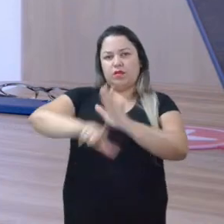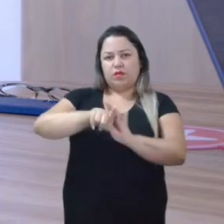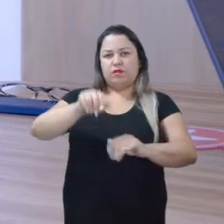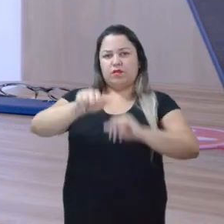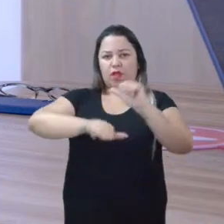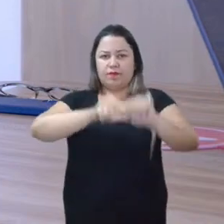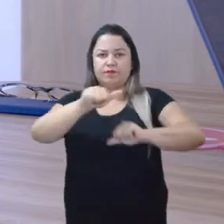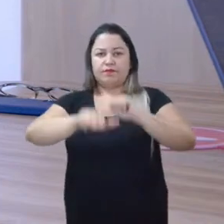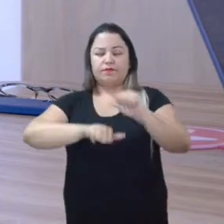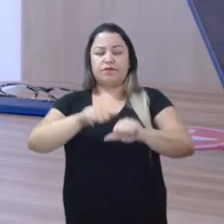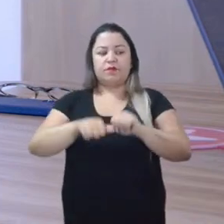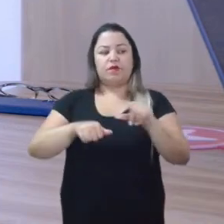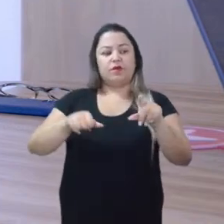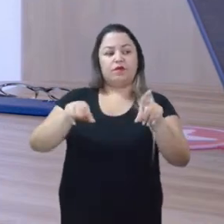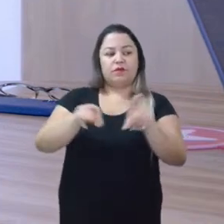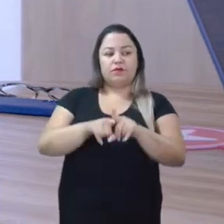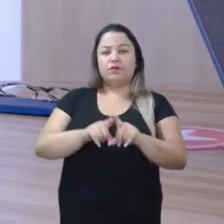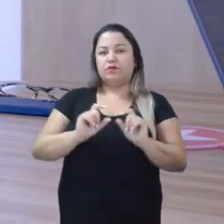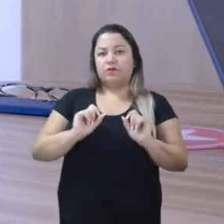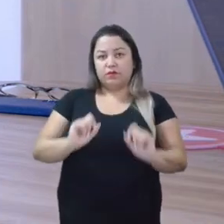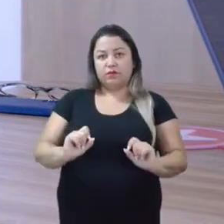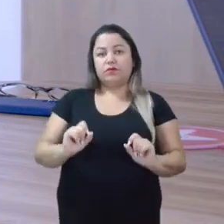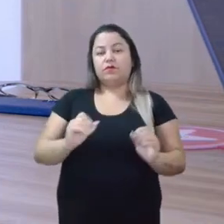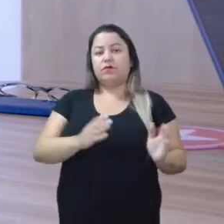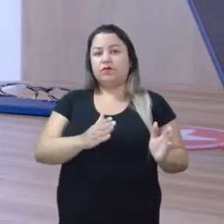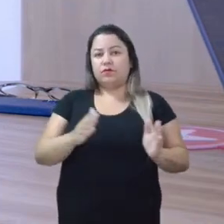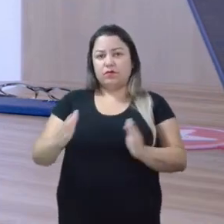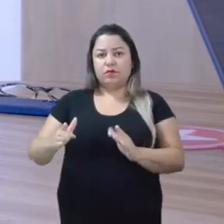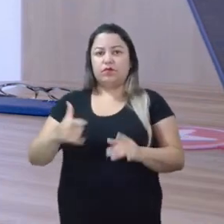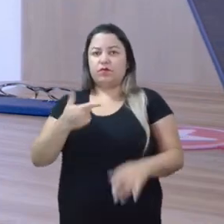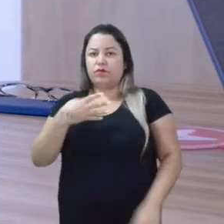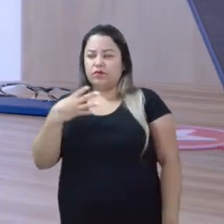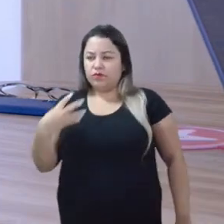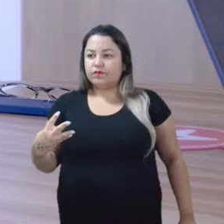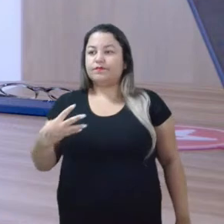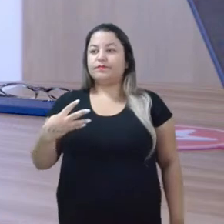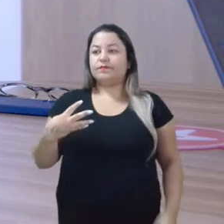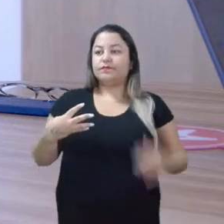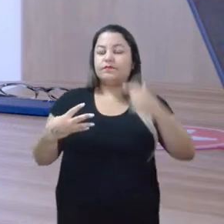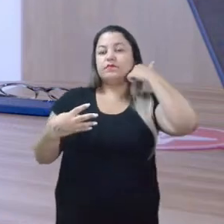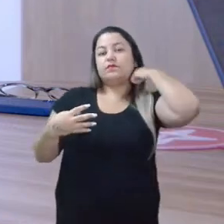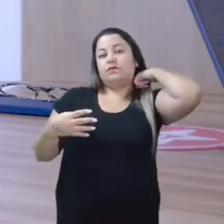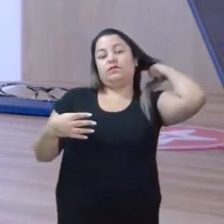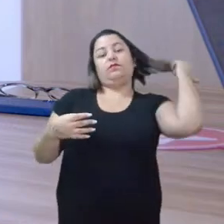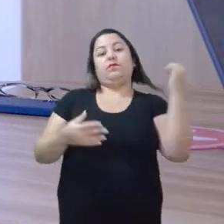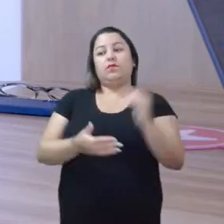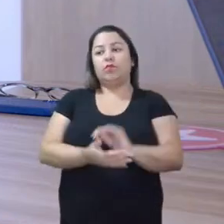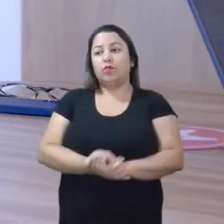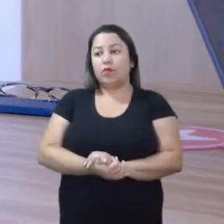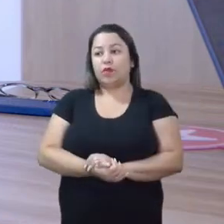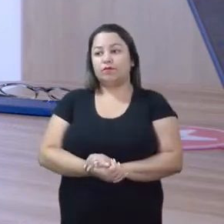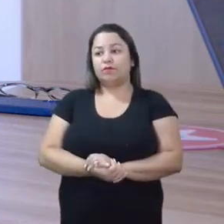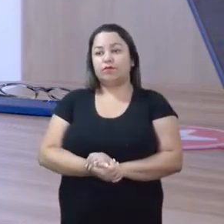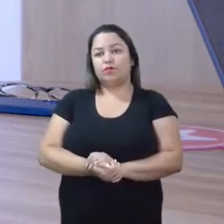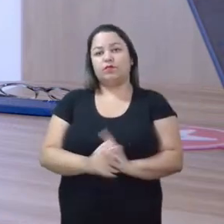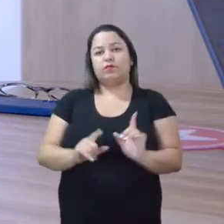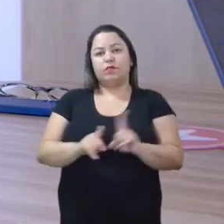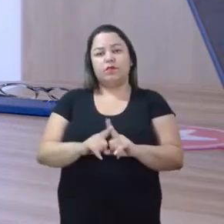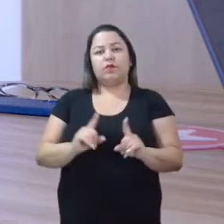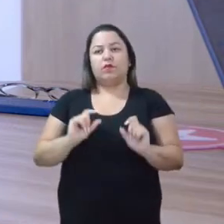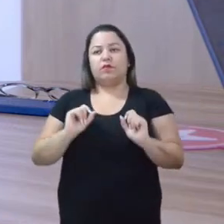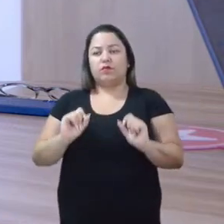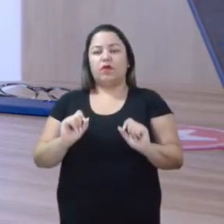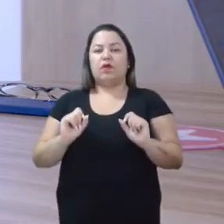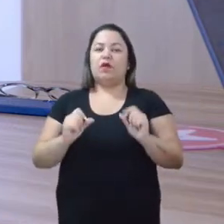dela entrou em vigência em 23 e parte dela entrou em vigência agora em 24, e que estabelece justamente o como, esse ponto que a gente está discutindo, essa moderação,